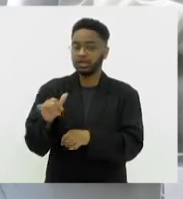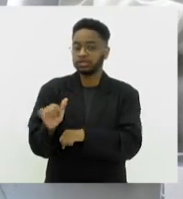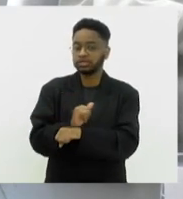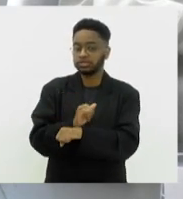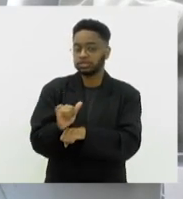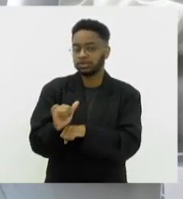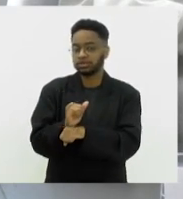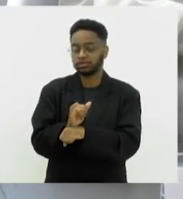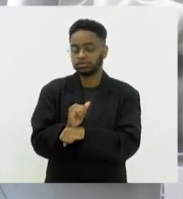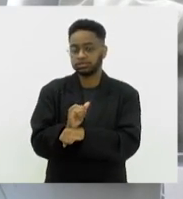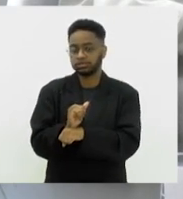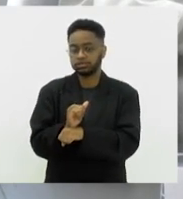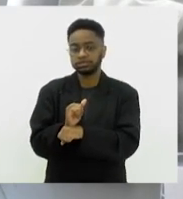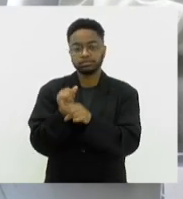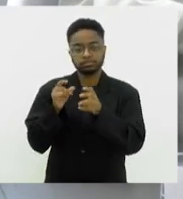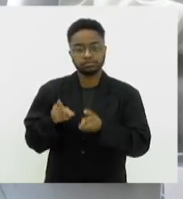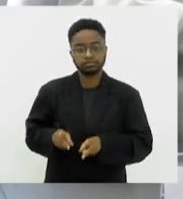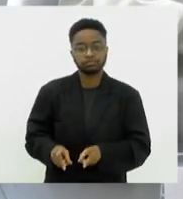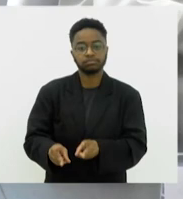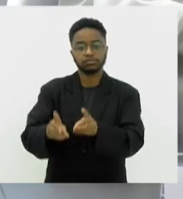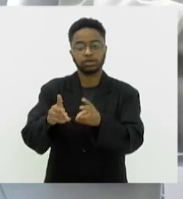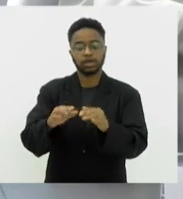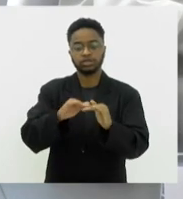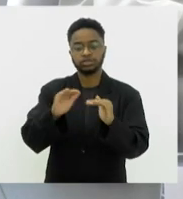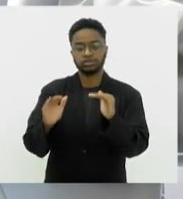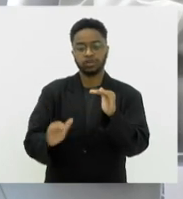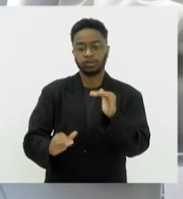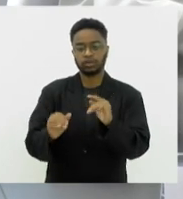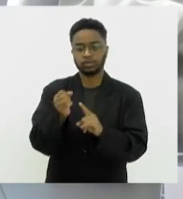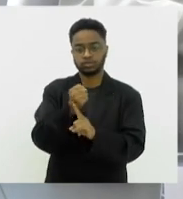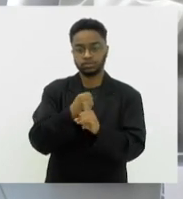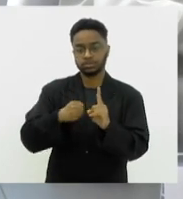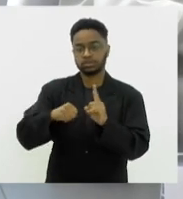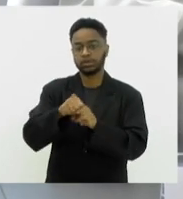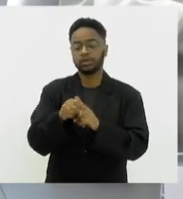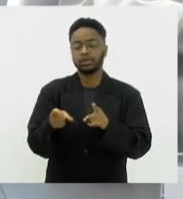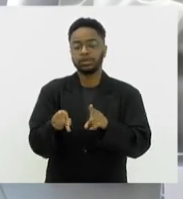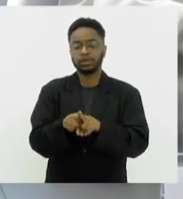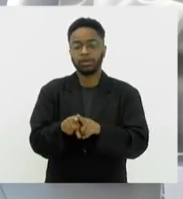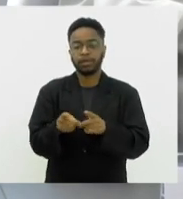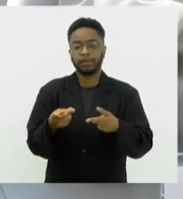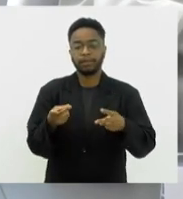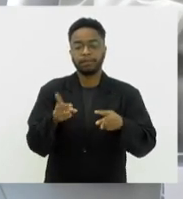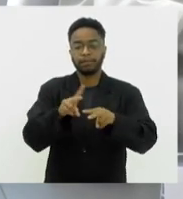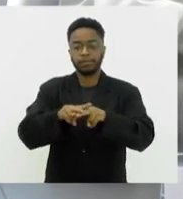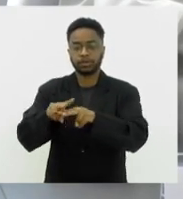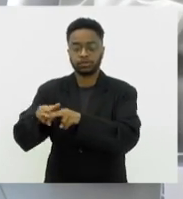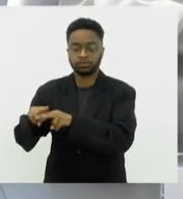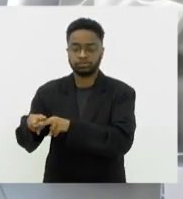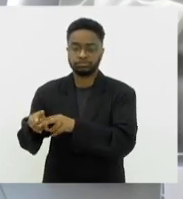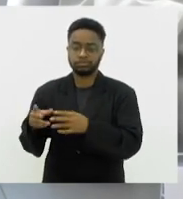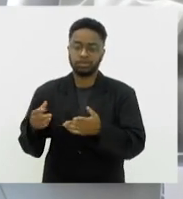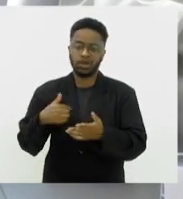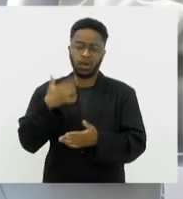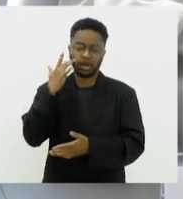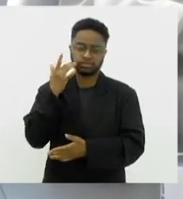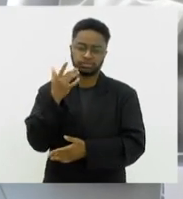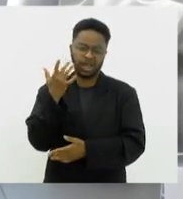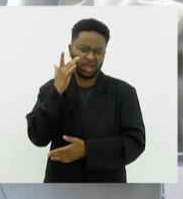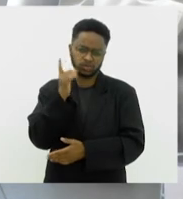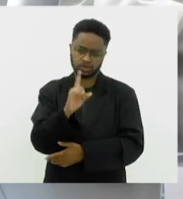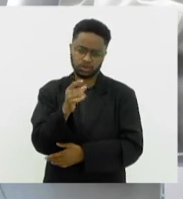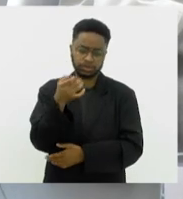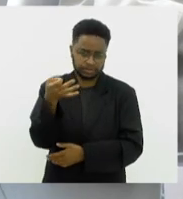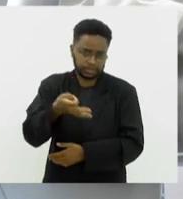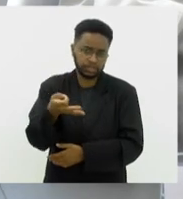ferramenta de perpetuação das desigualdades e aprisionamento acho que esse acho não tenho certeza que é